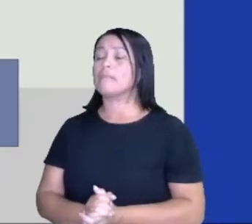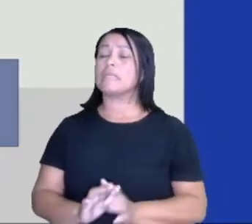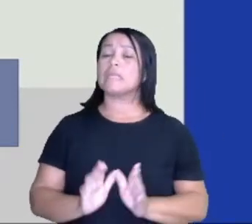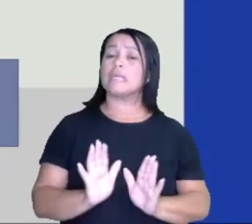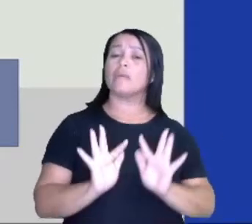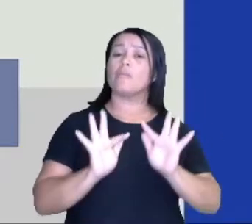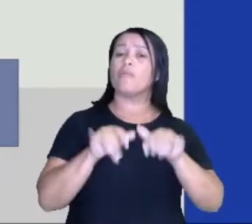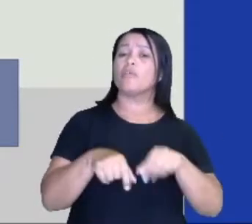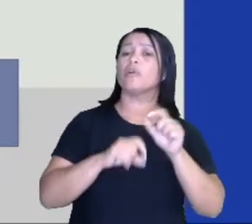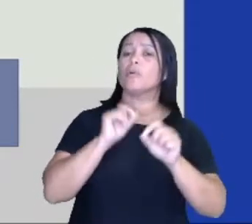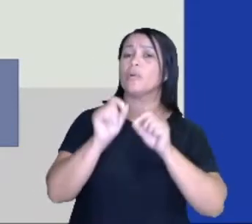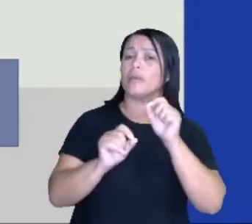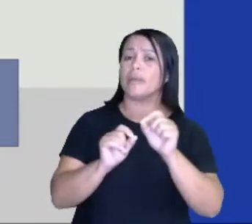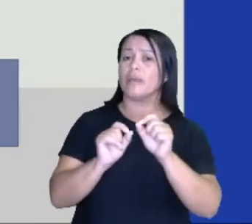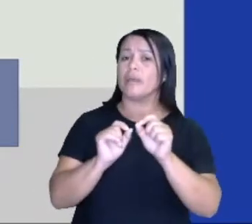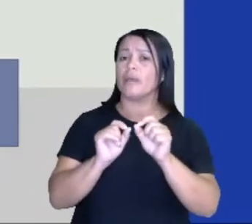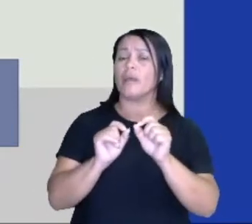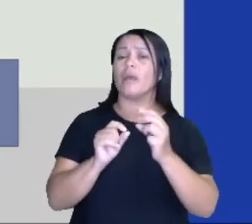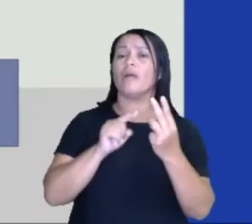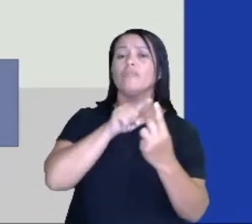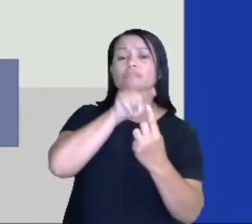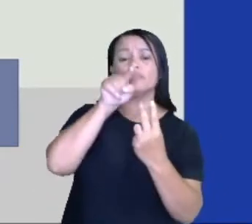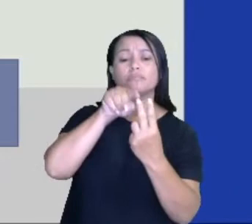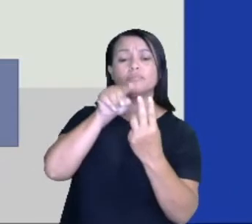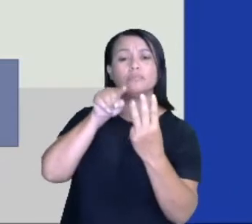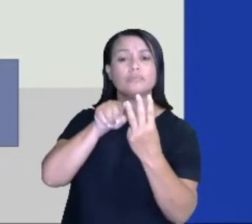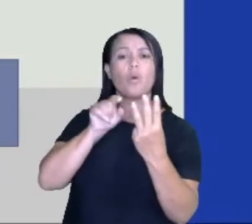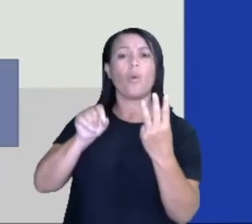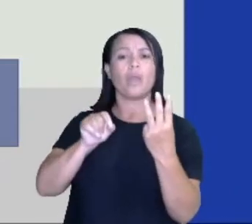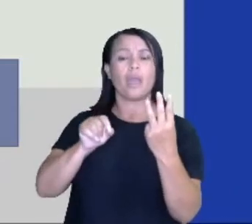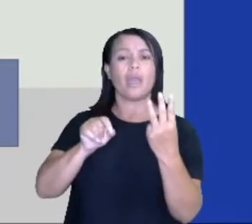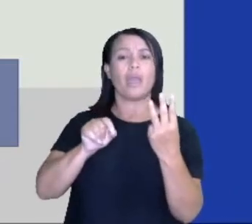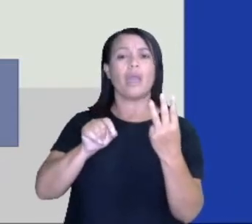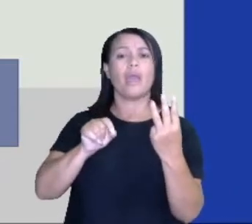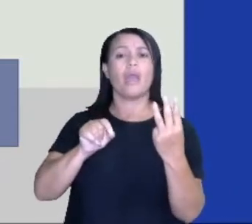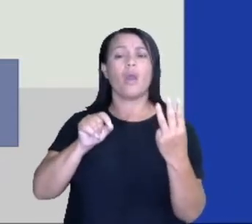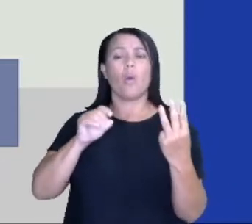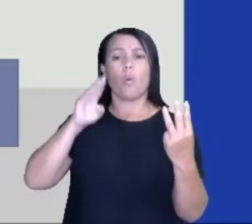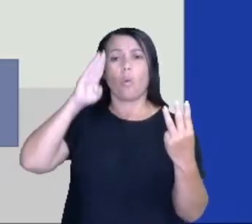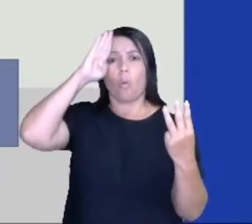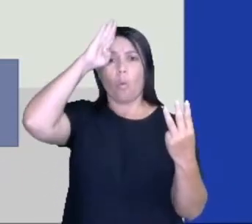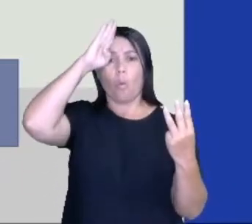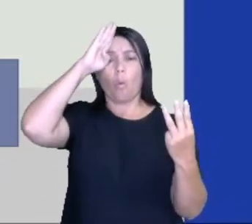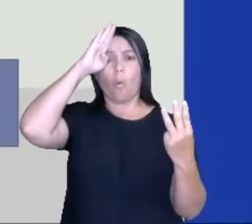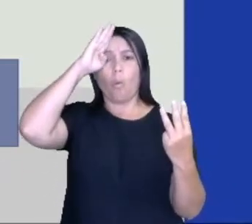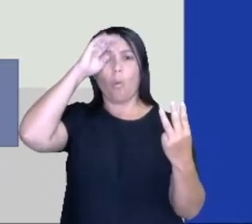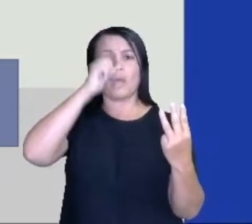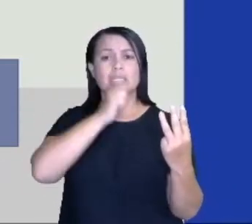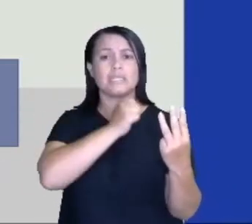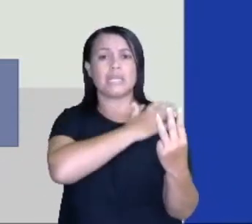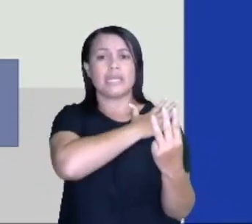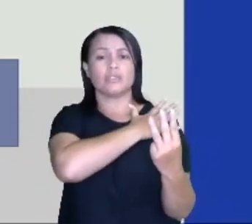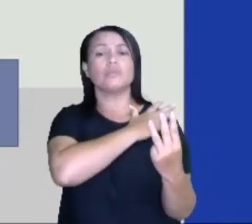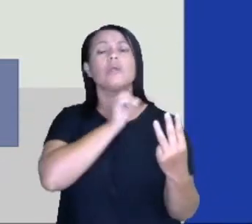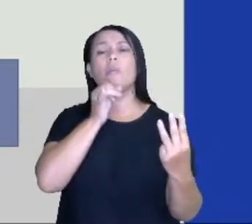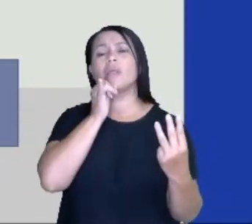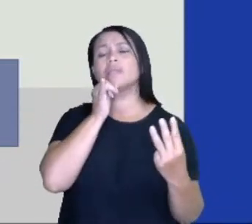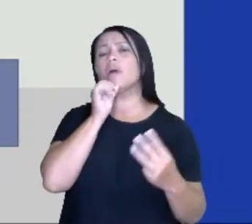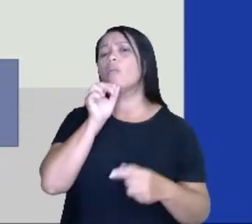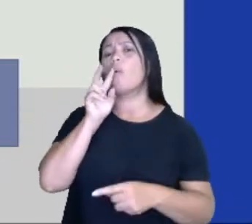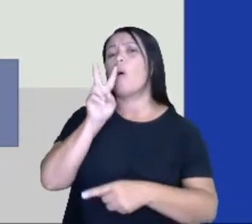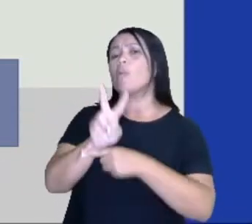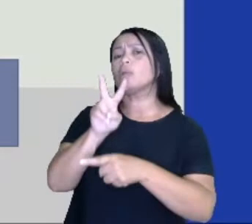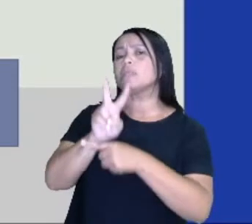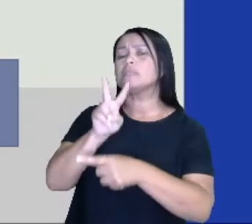E, por fim, o último elemento são as Forças Armadas, que é o quê? a defesa da soberania ou a defesa